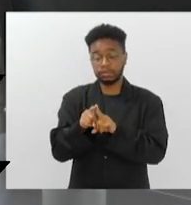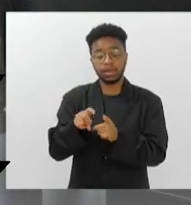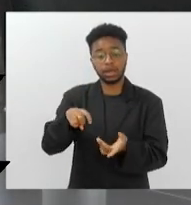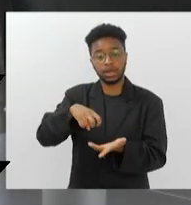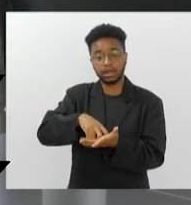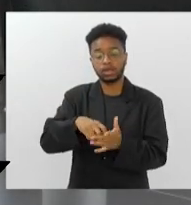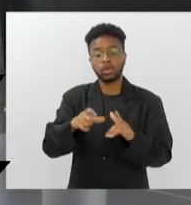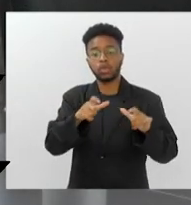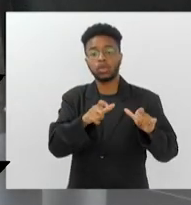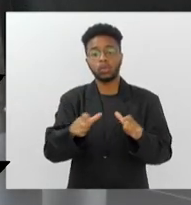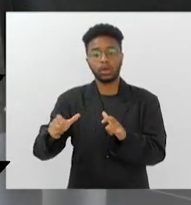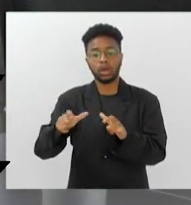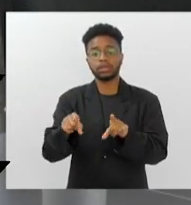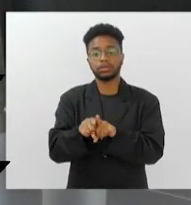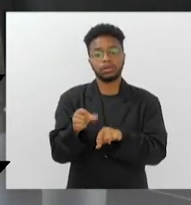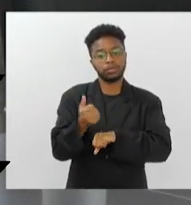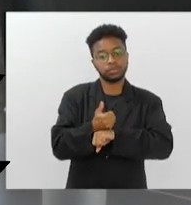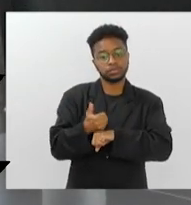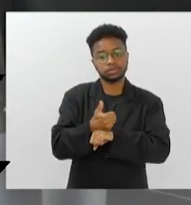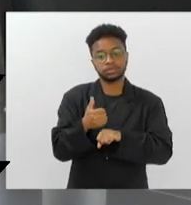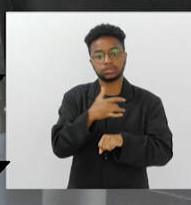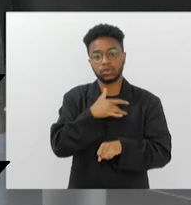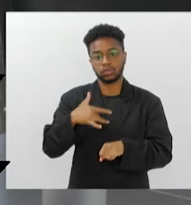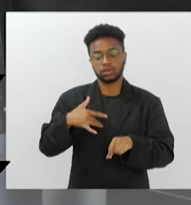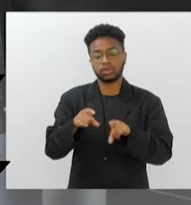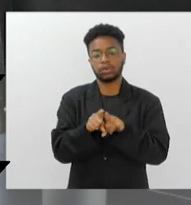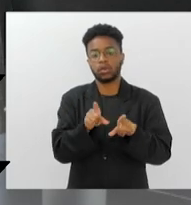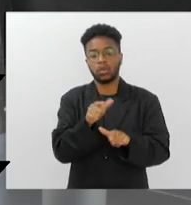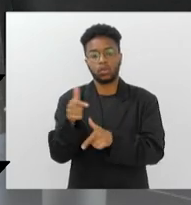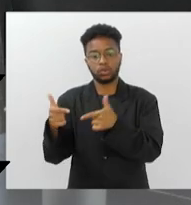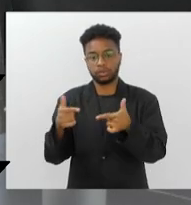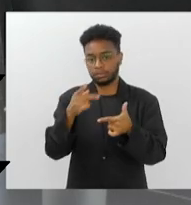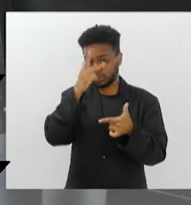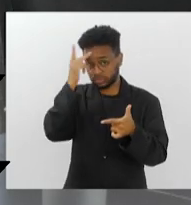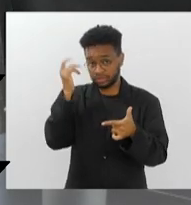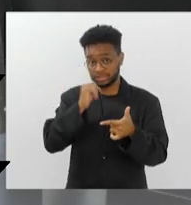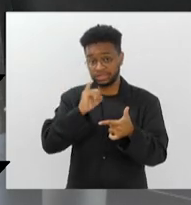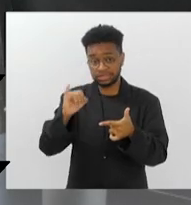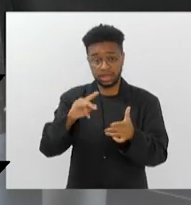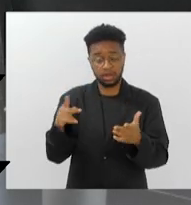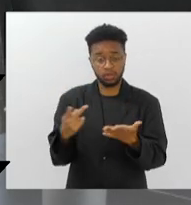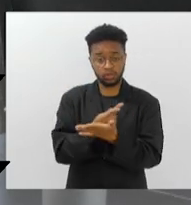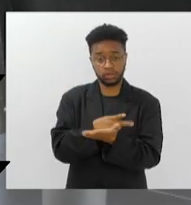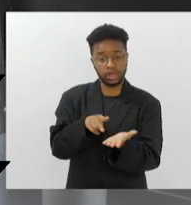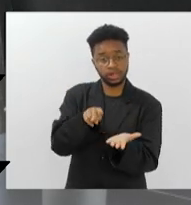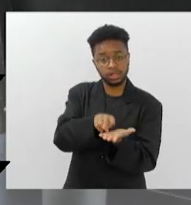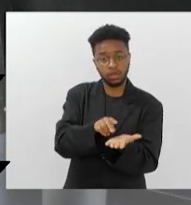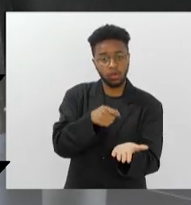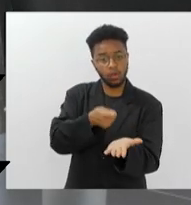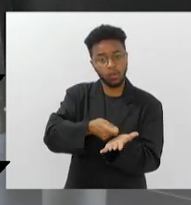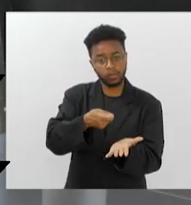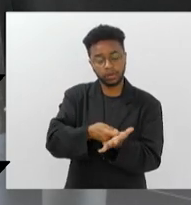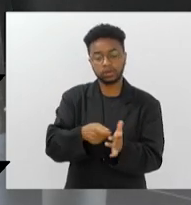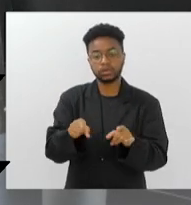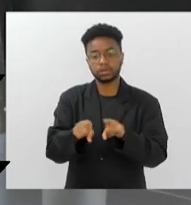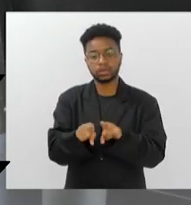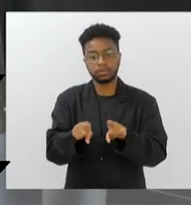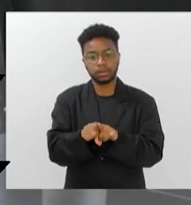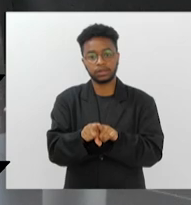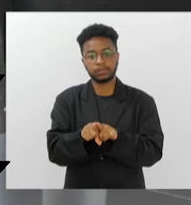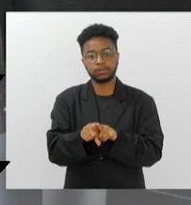como os profissionais de saúde e outras pessoas físicas envolvidas nos casos de internações compulsórias e ou